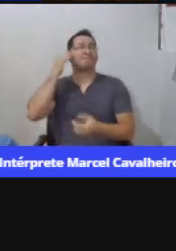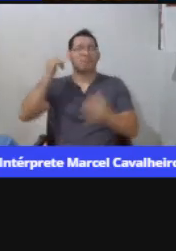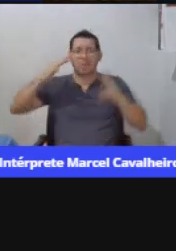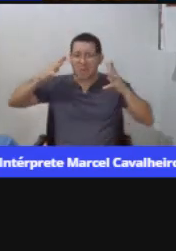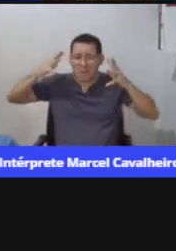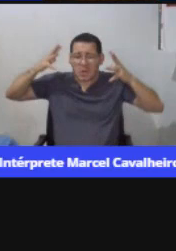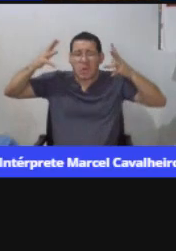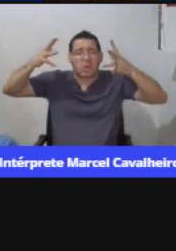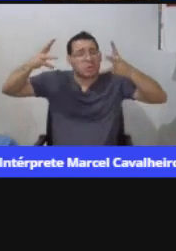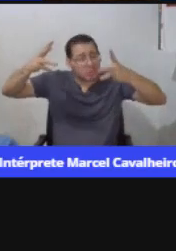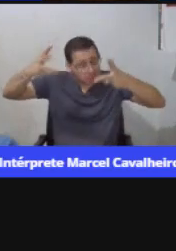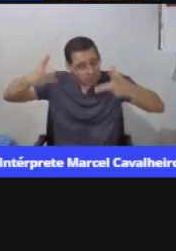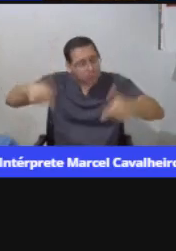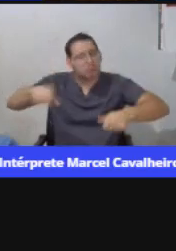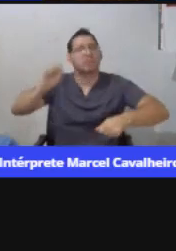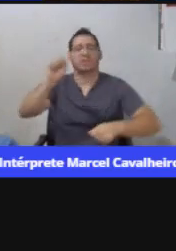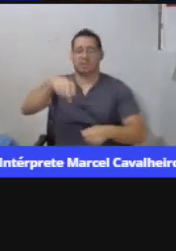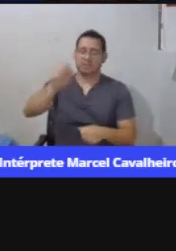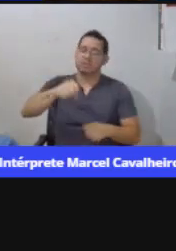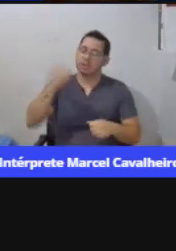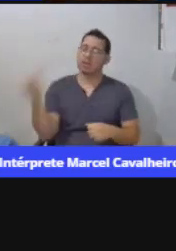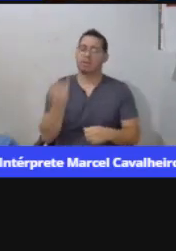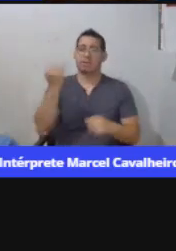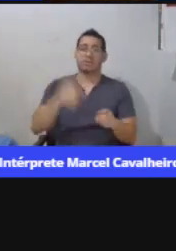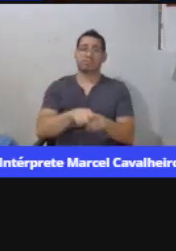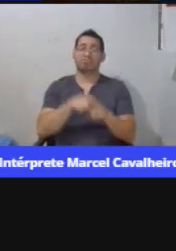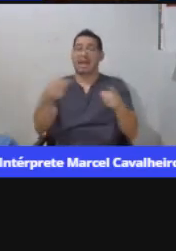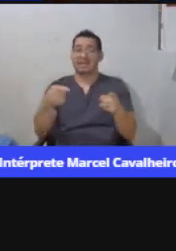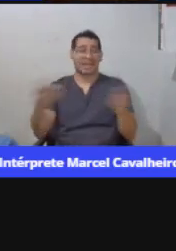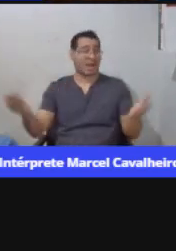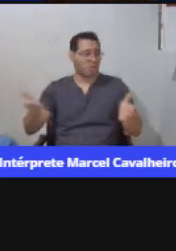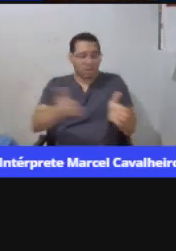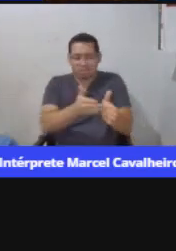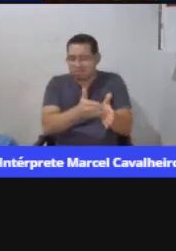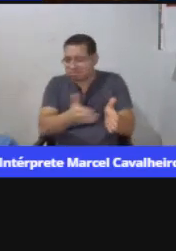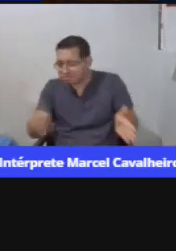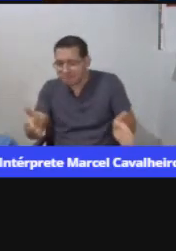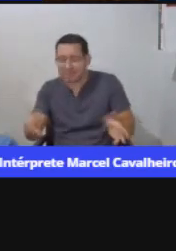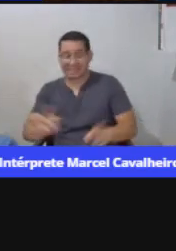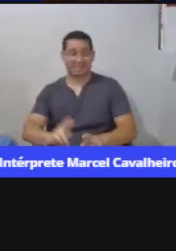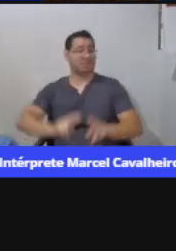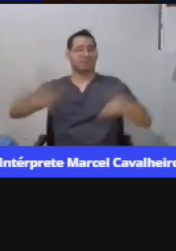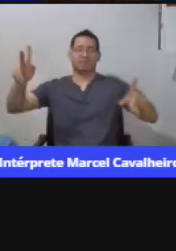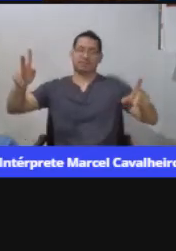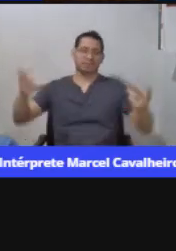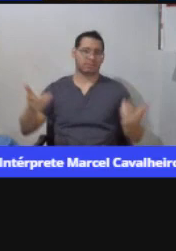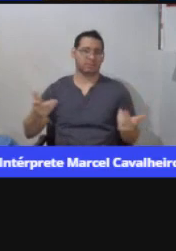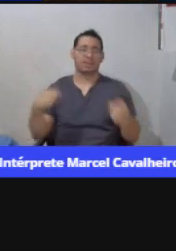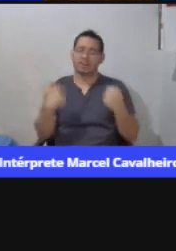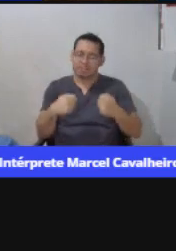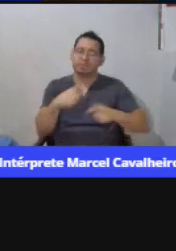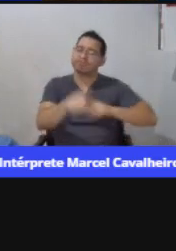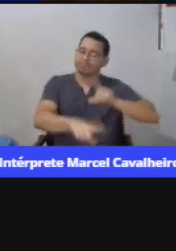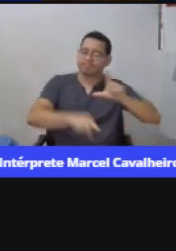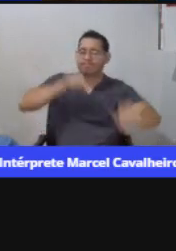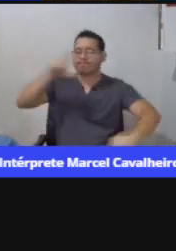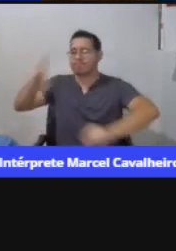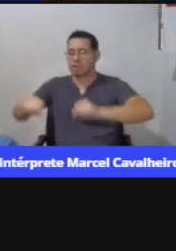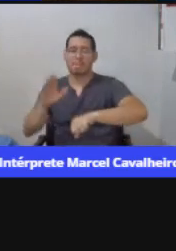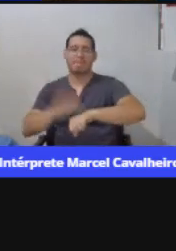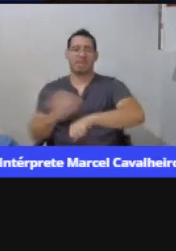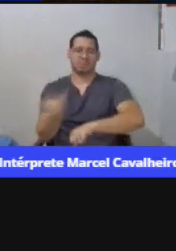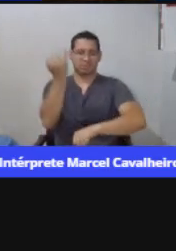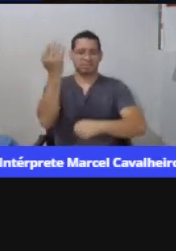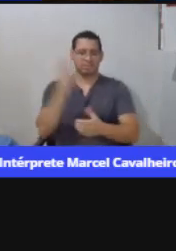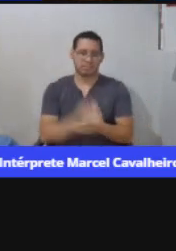são importantes, mas como é um período atípico, nós tivemos que fazer uma seleção, ok?